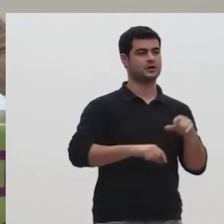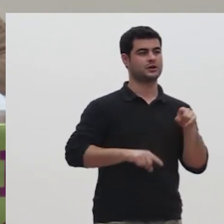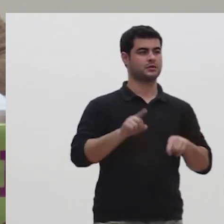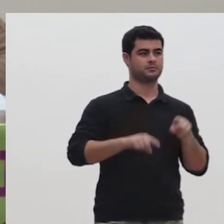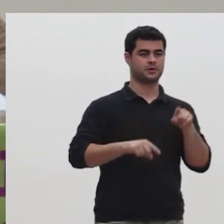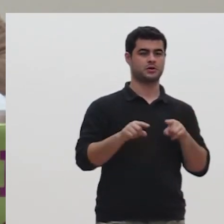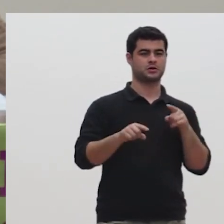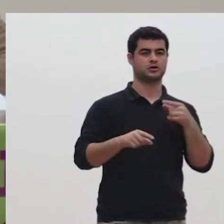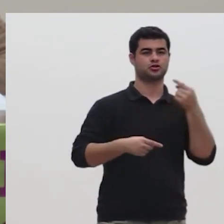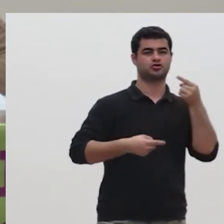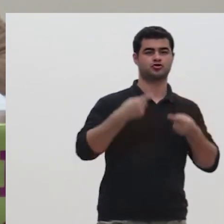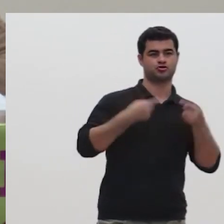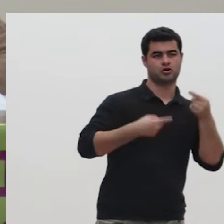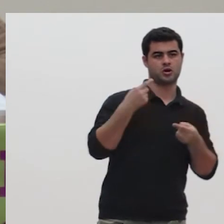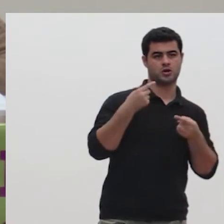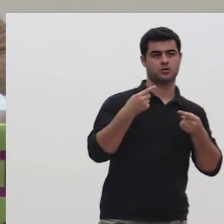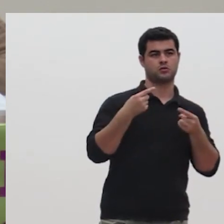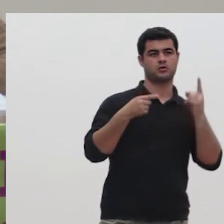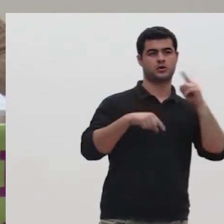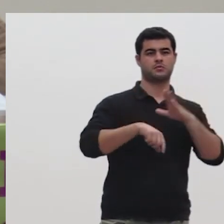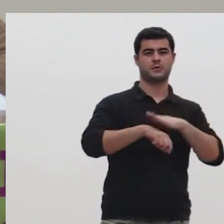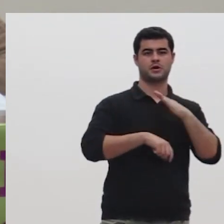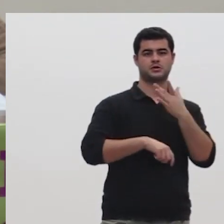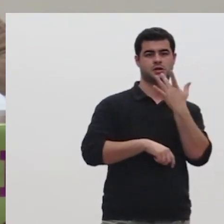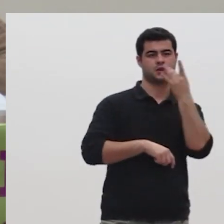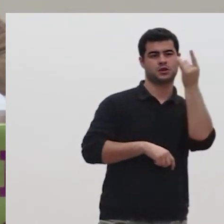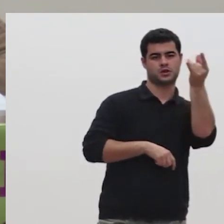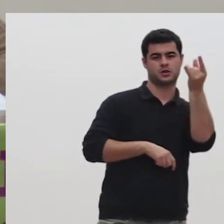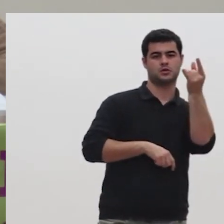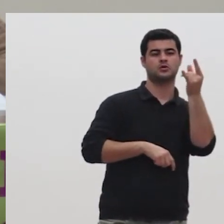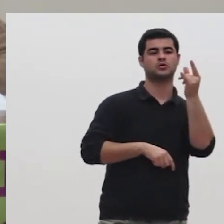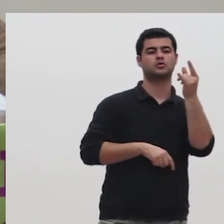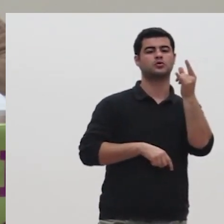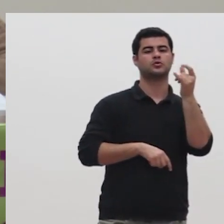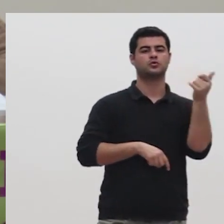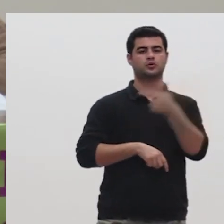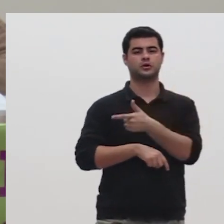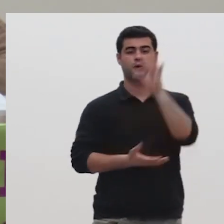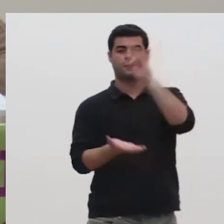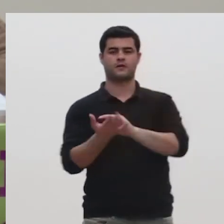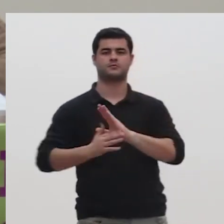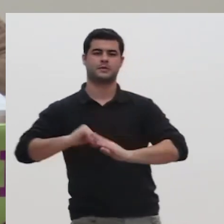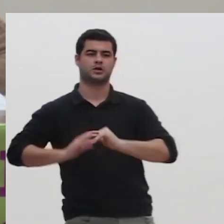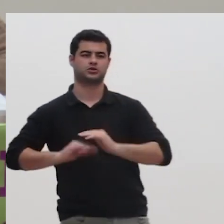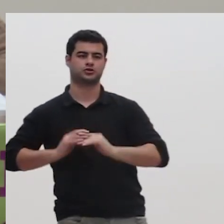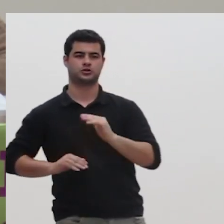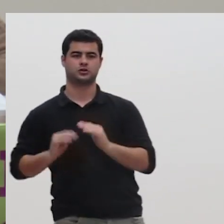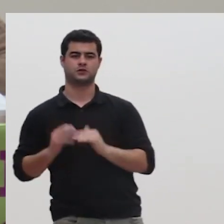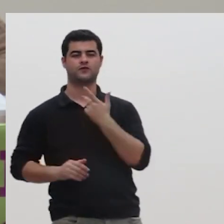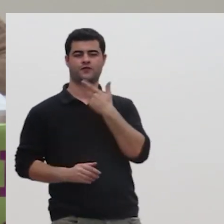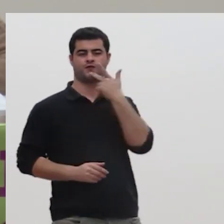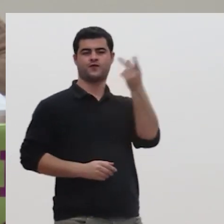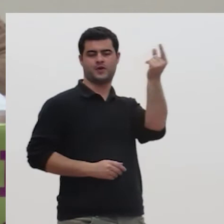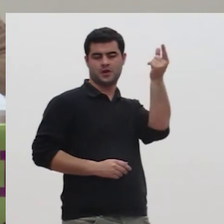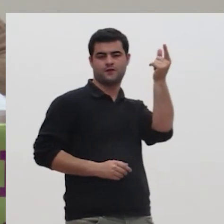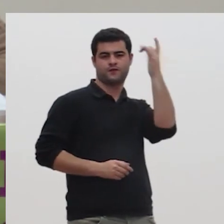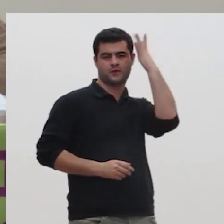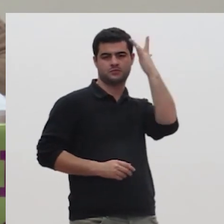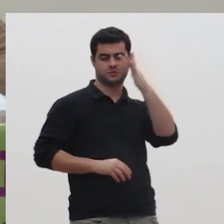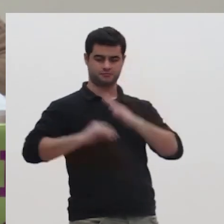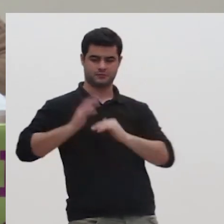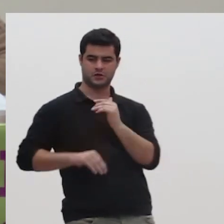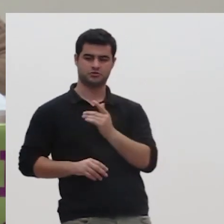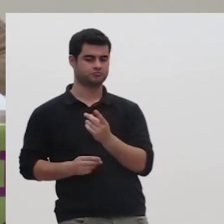administrativas e de diálogos que estão muito mais na ponta do que no gabinete do reitor. É claro que a reitoria tem que avançar nisso, né, numa